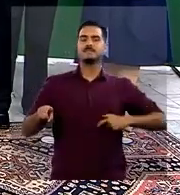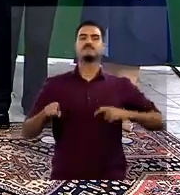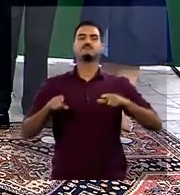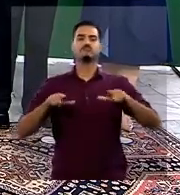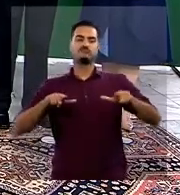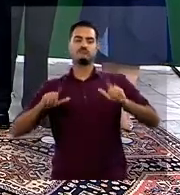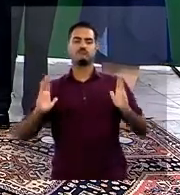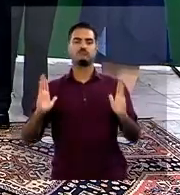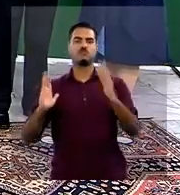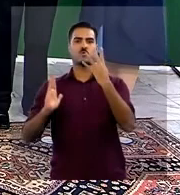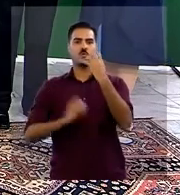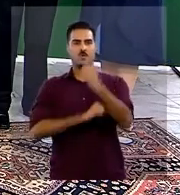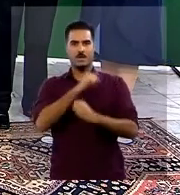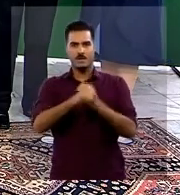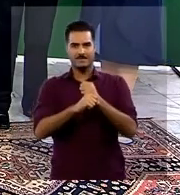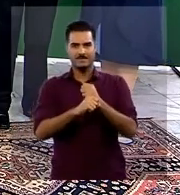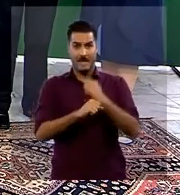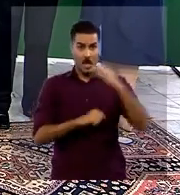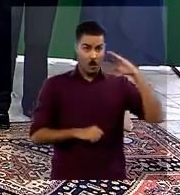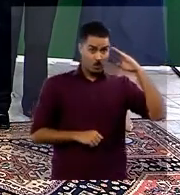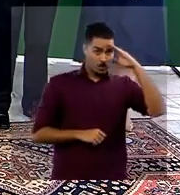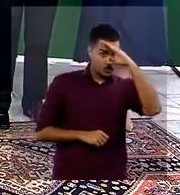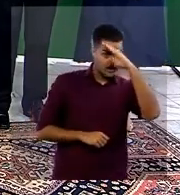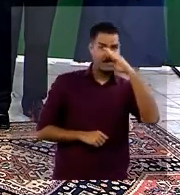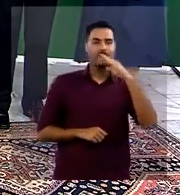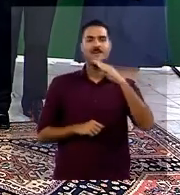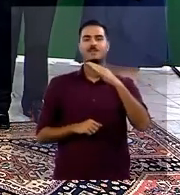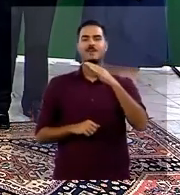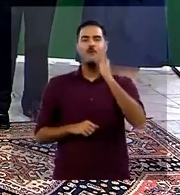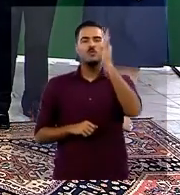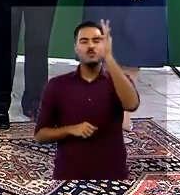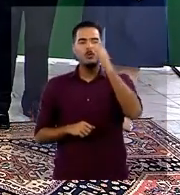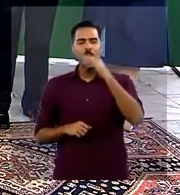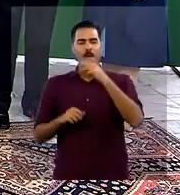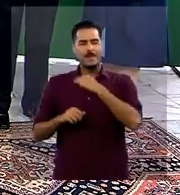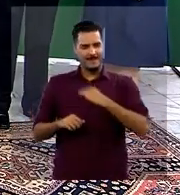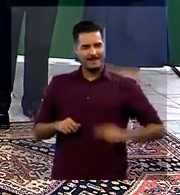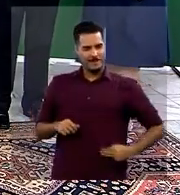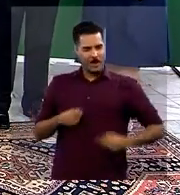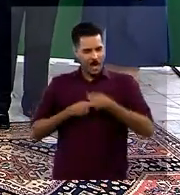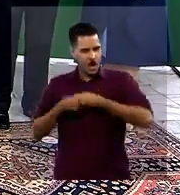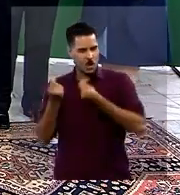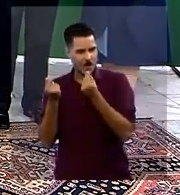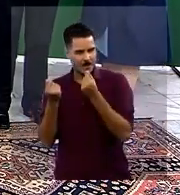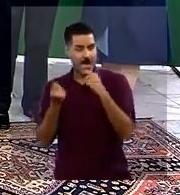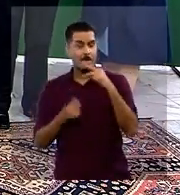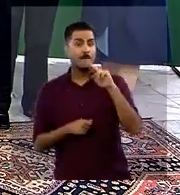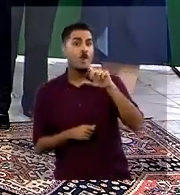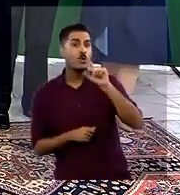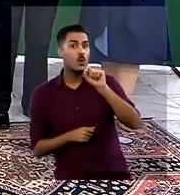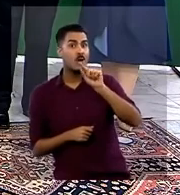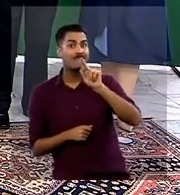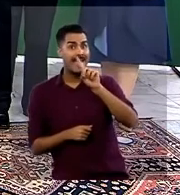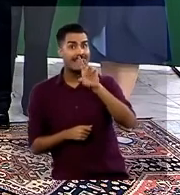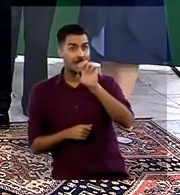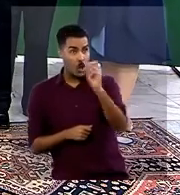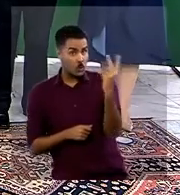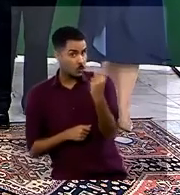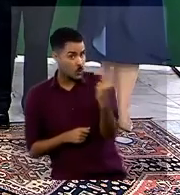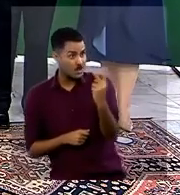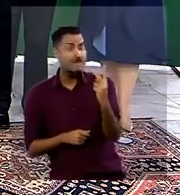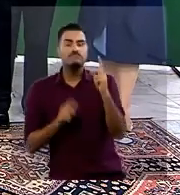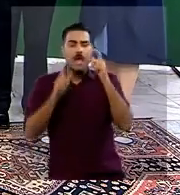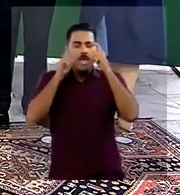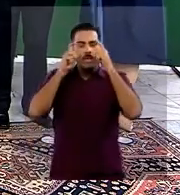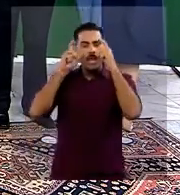Tanto o presidente Jair Bolsonaro quanto o futuro ministro da Economia, Paulo Guedes, manifestam grande